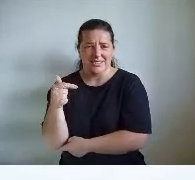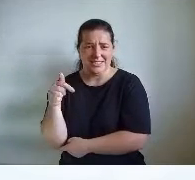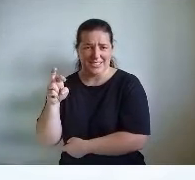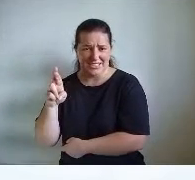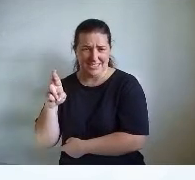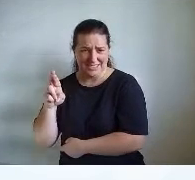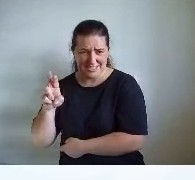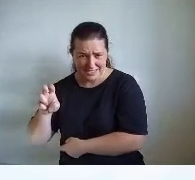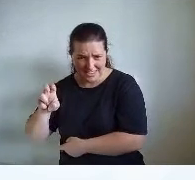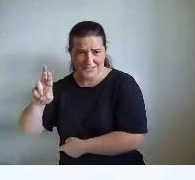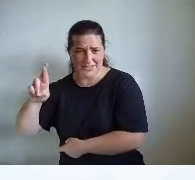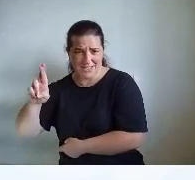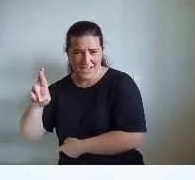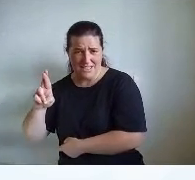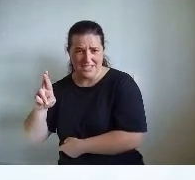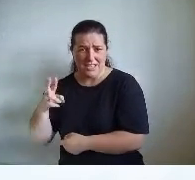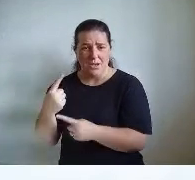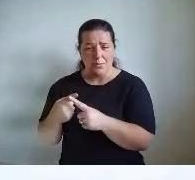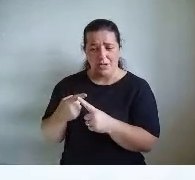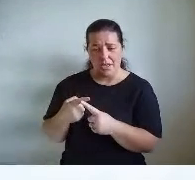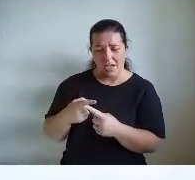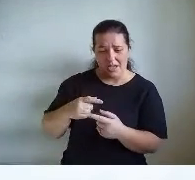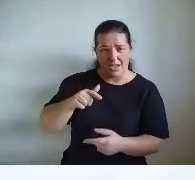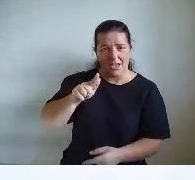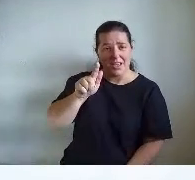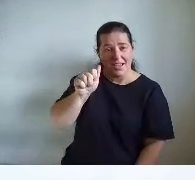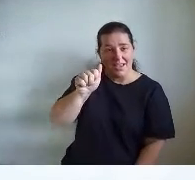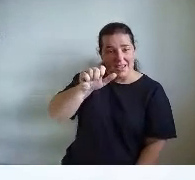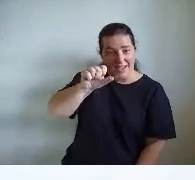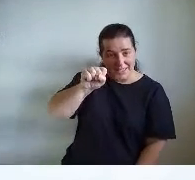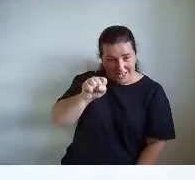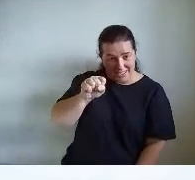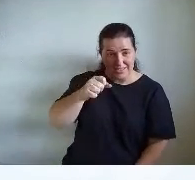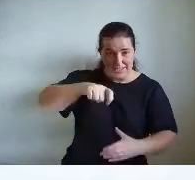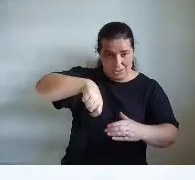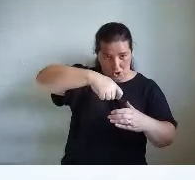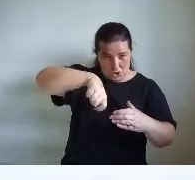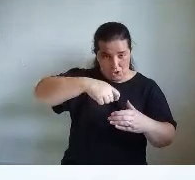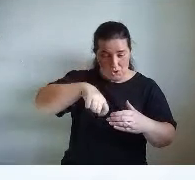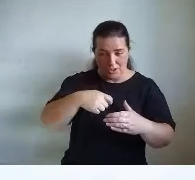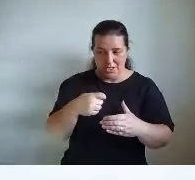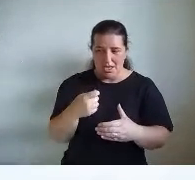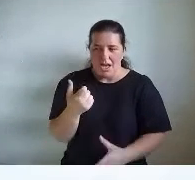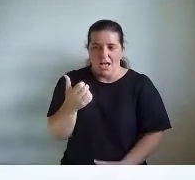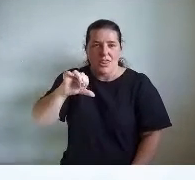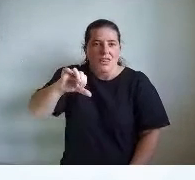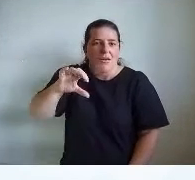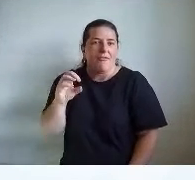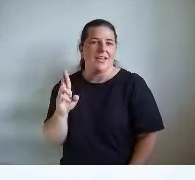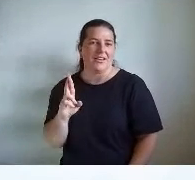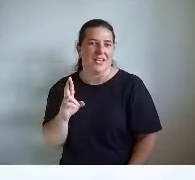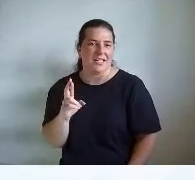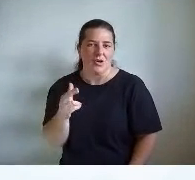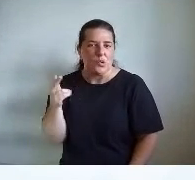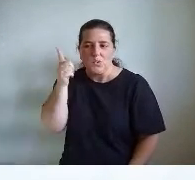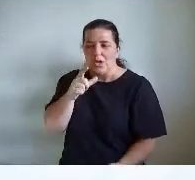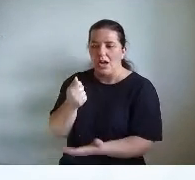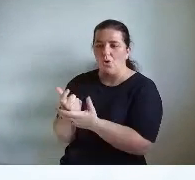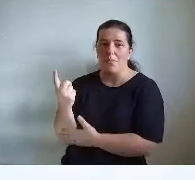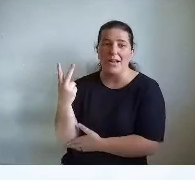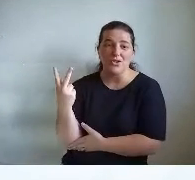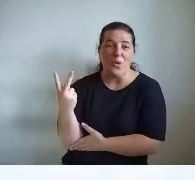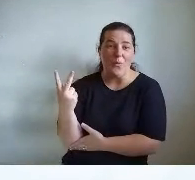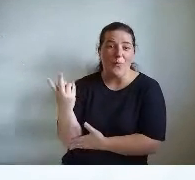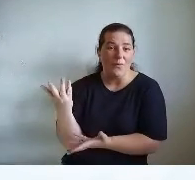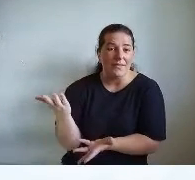a pessoa não vai poder comprar nem 2 botijões de gás com dinheiro de um auxílio emergencial. Isso aí é fazer escárnio da